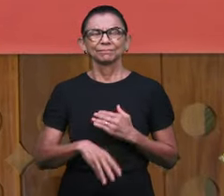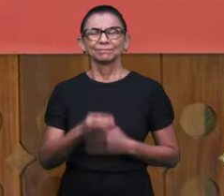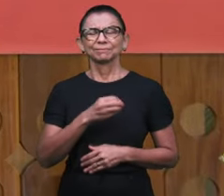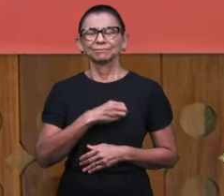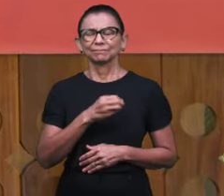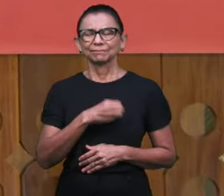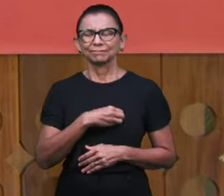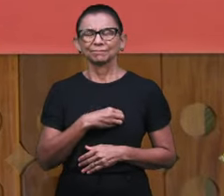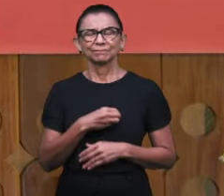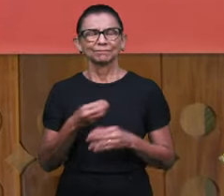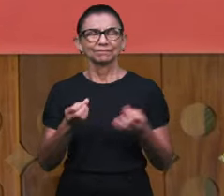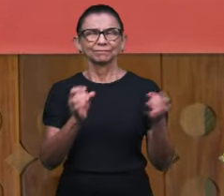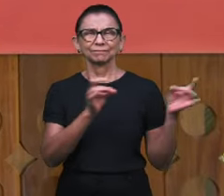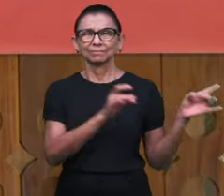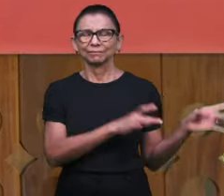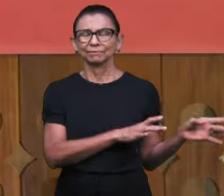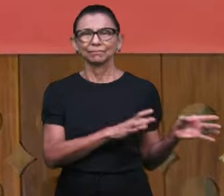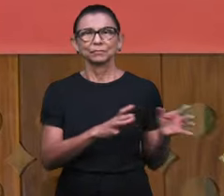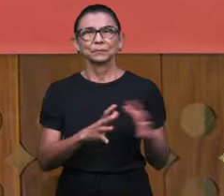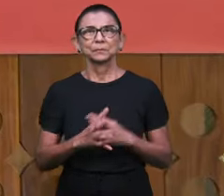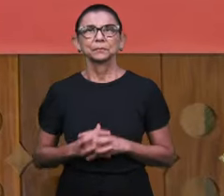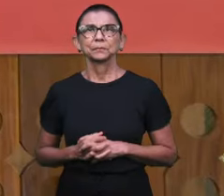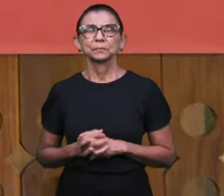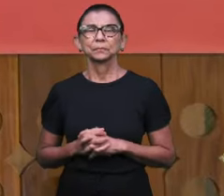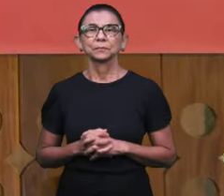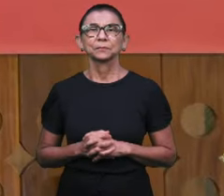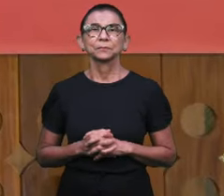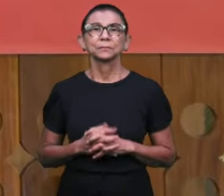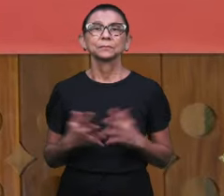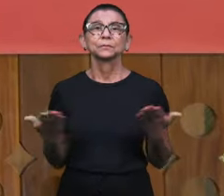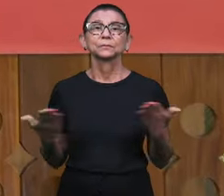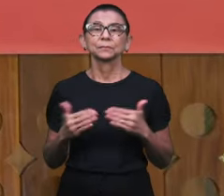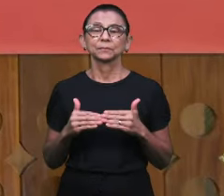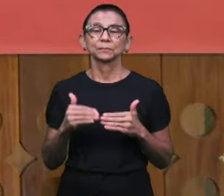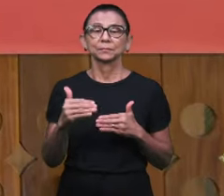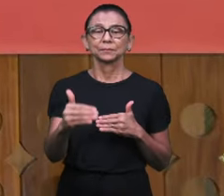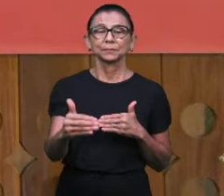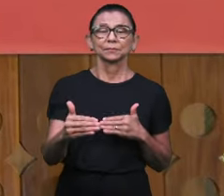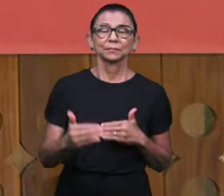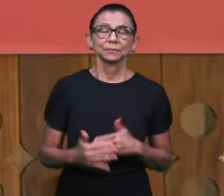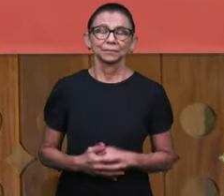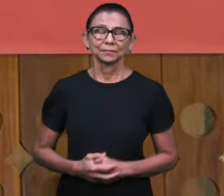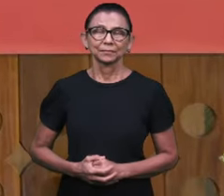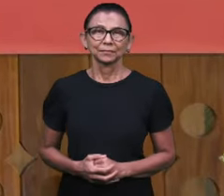que, é que acontece? Vamos acertar o chifre do carneiro. Então,